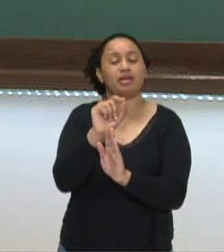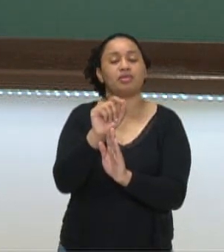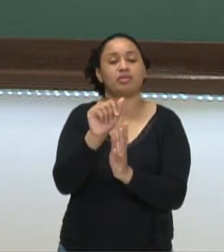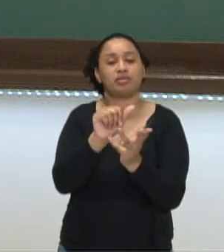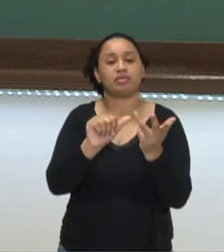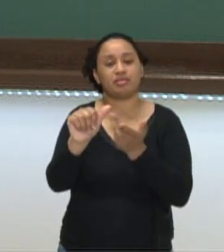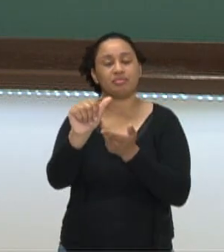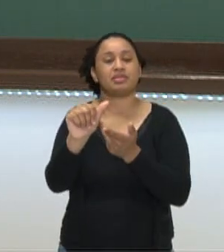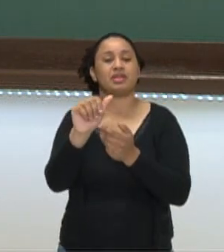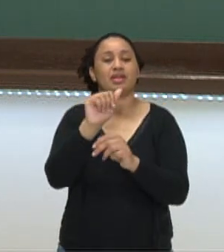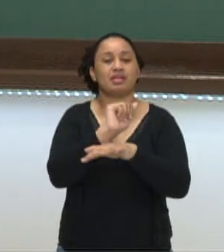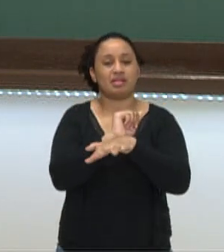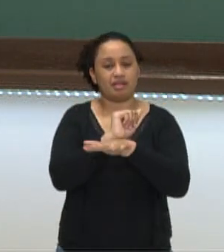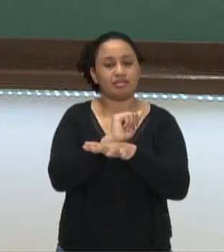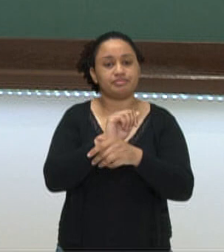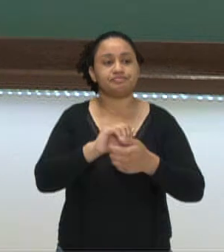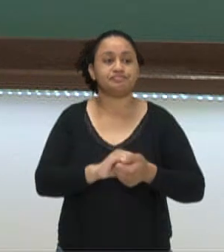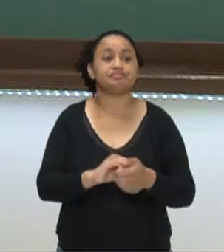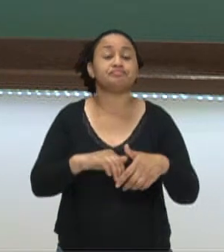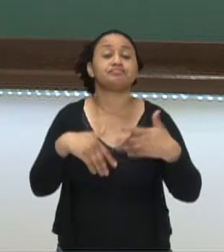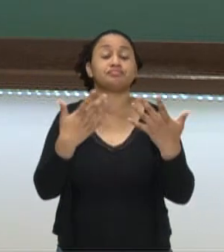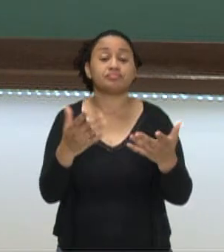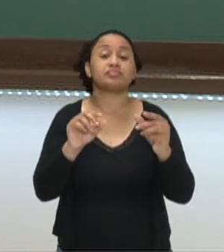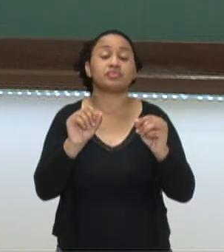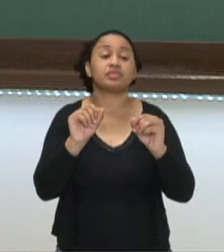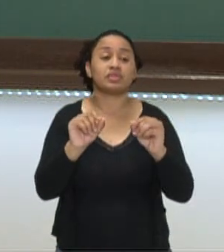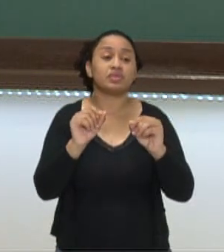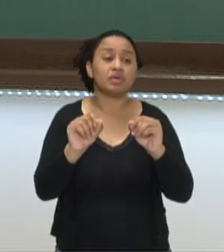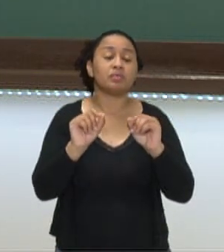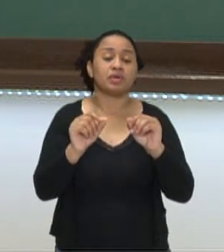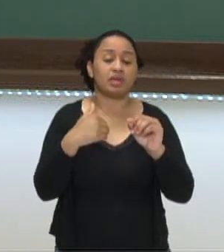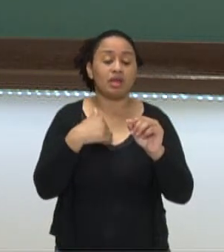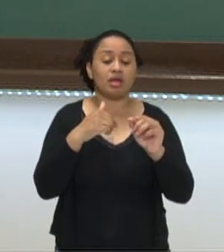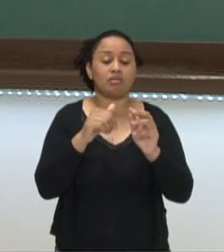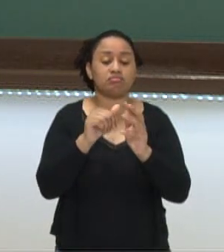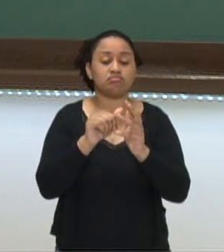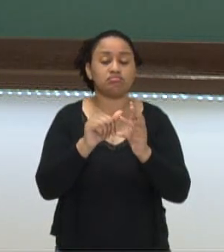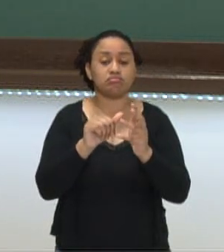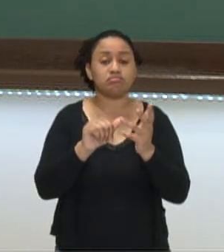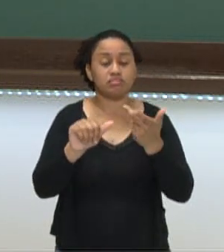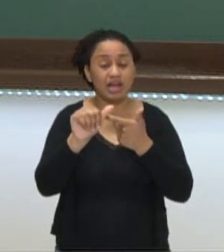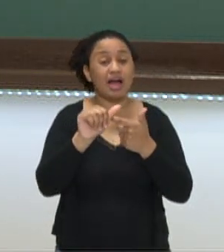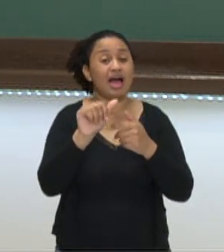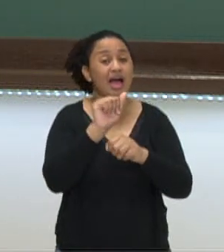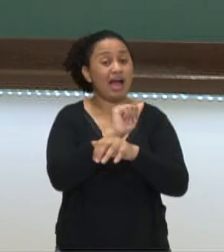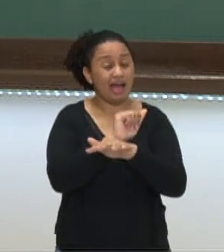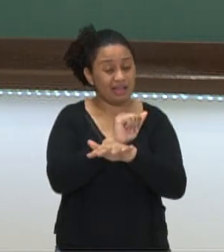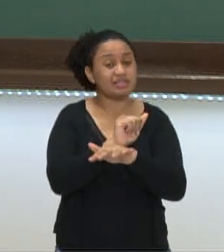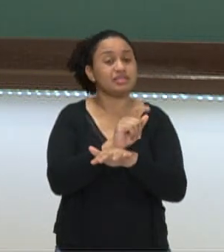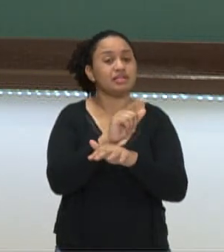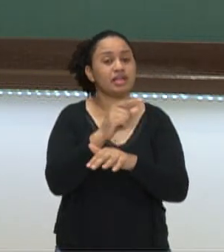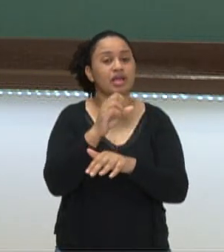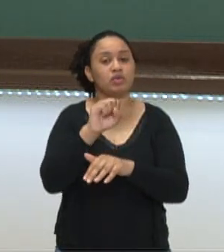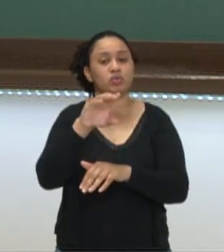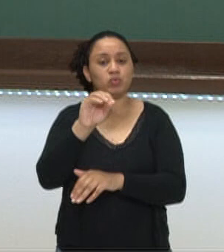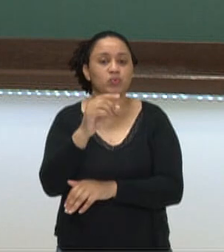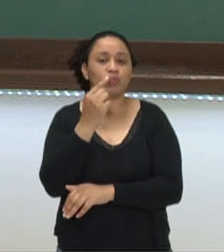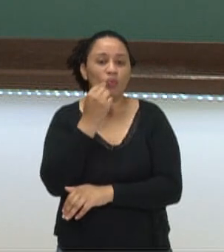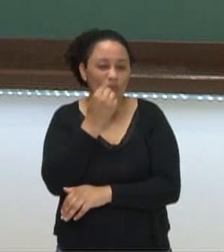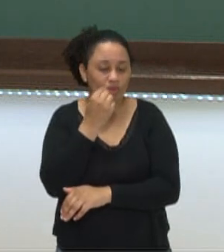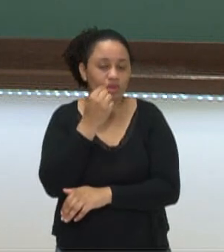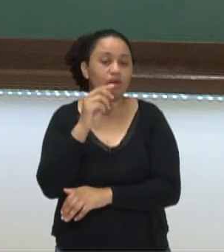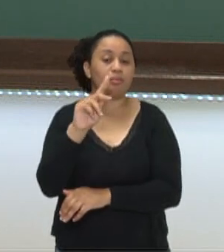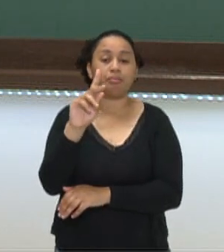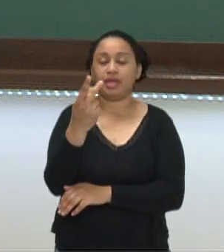substâncias ácidas. Então, como estamos falando de uma substância bem ácida, que é o suco de limão, o pH não